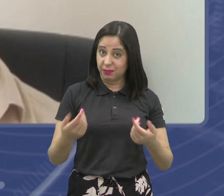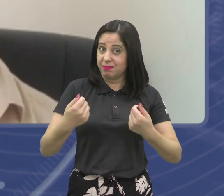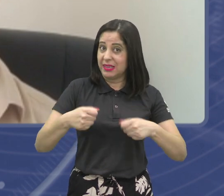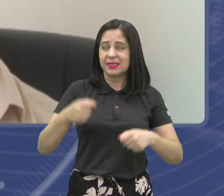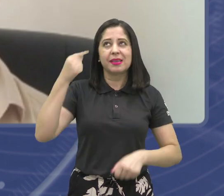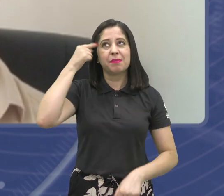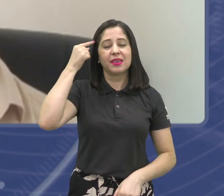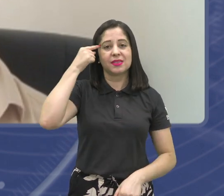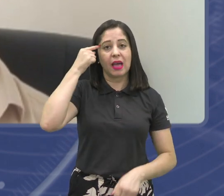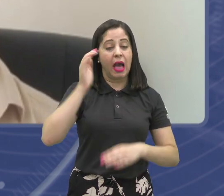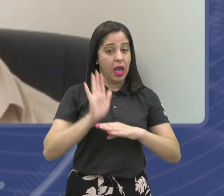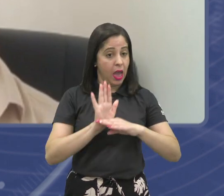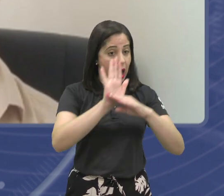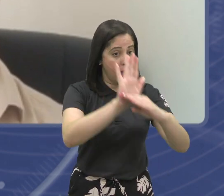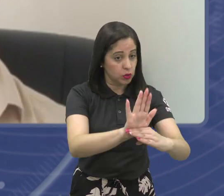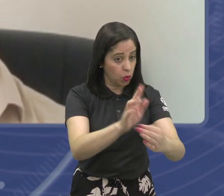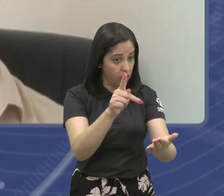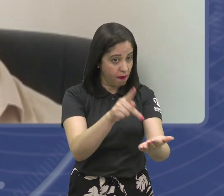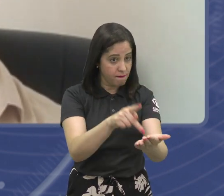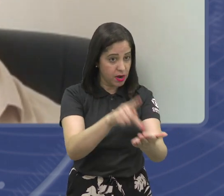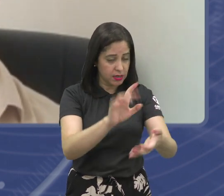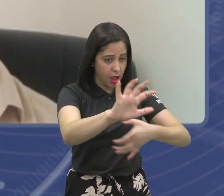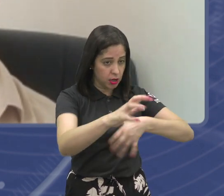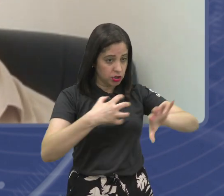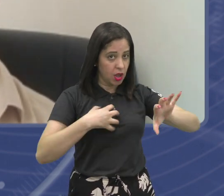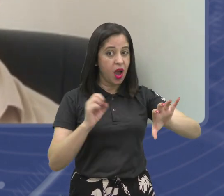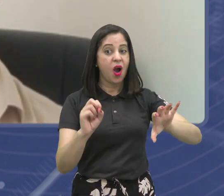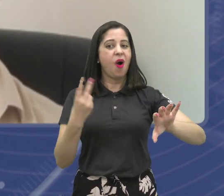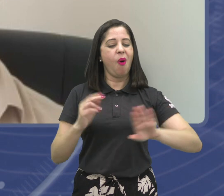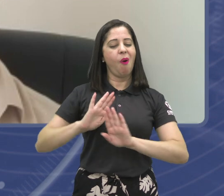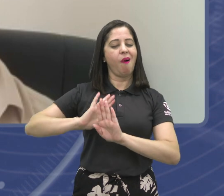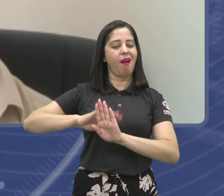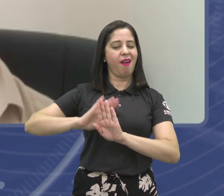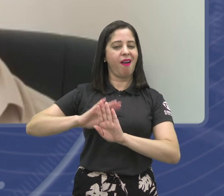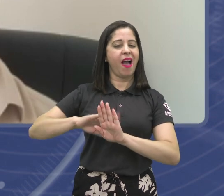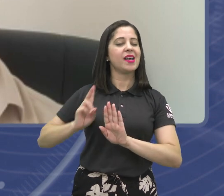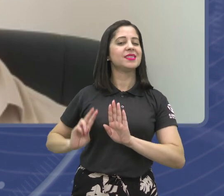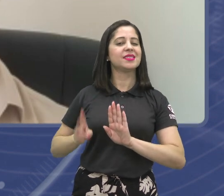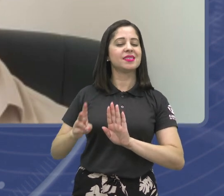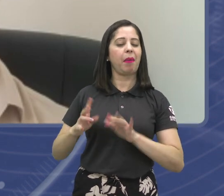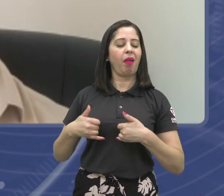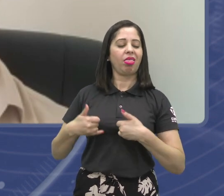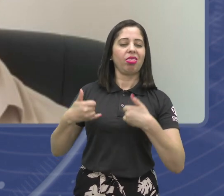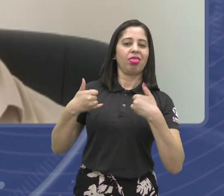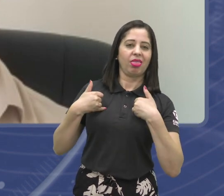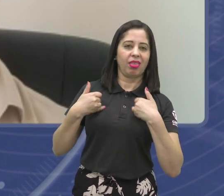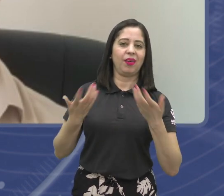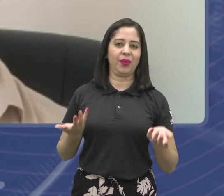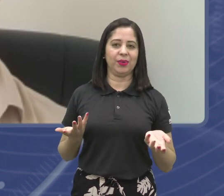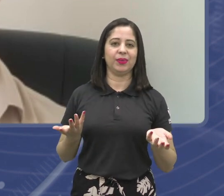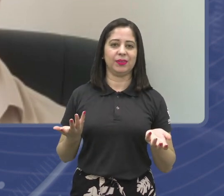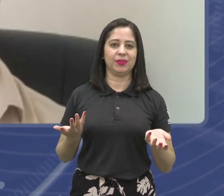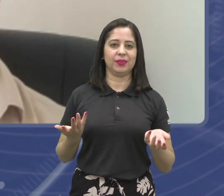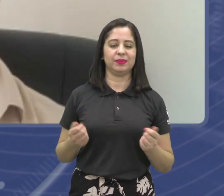gente entendeu o que é essa empatia, ou no fundo a gente faz ali mais pela gente mesmo, pelo nosso ego